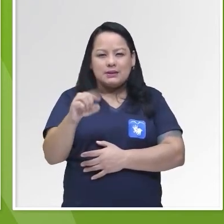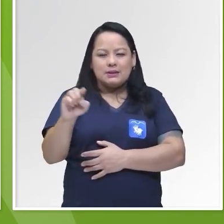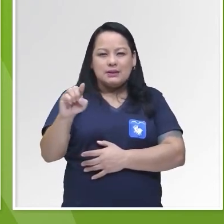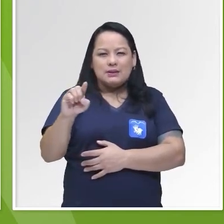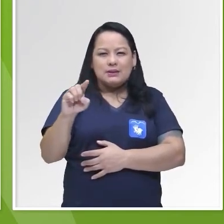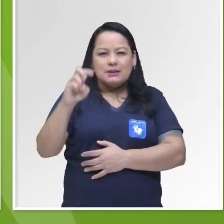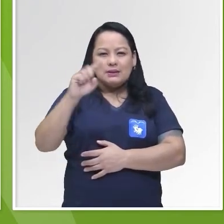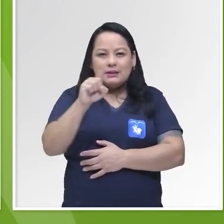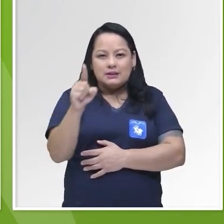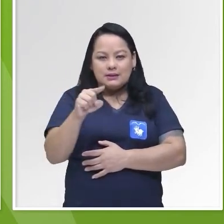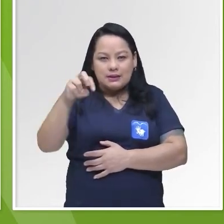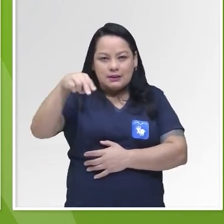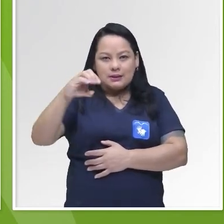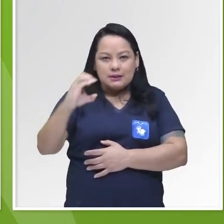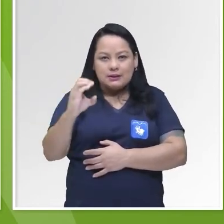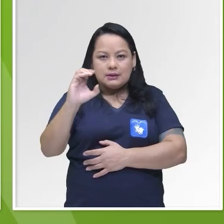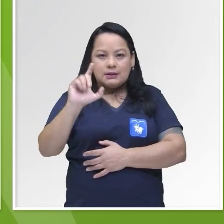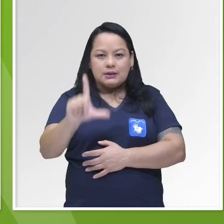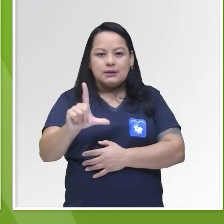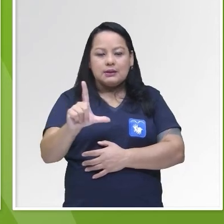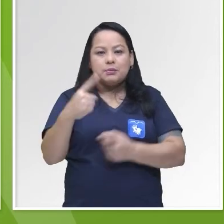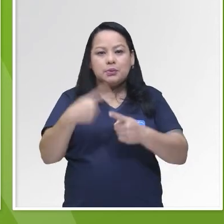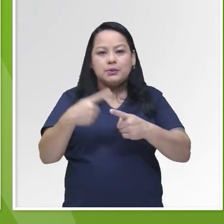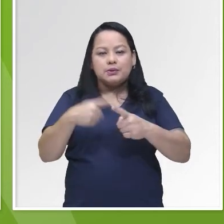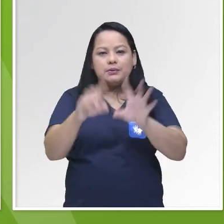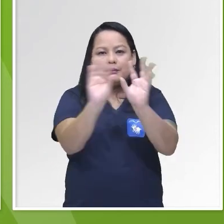uma substância